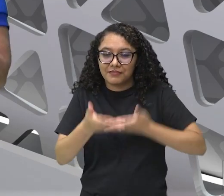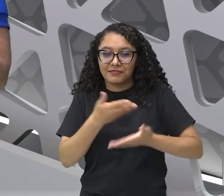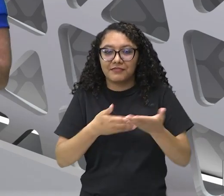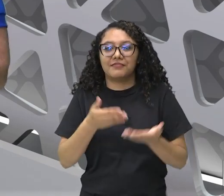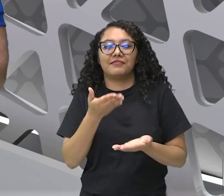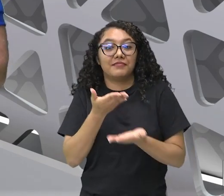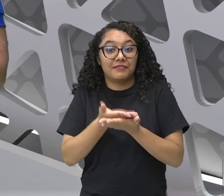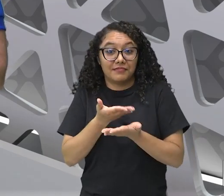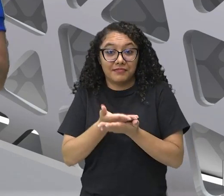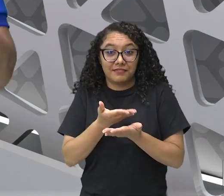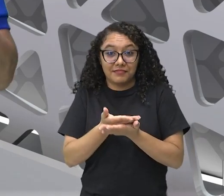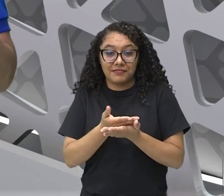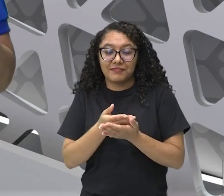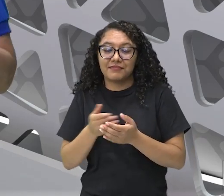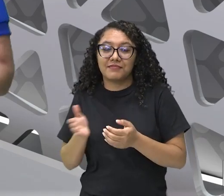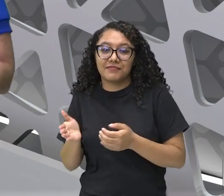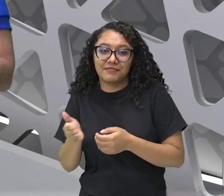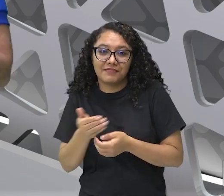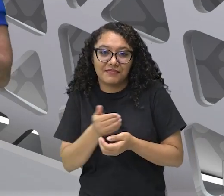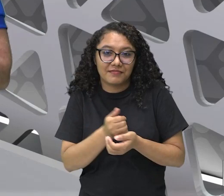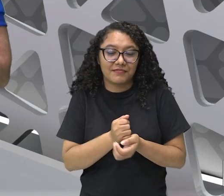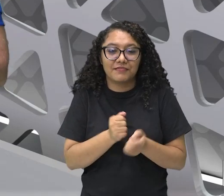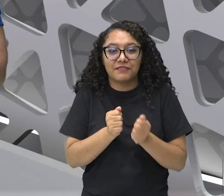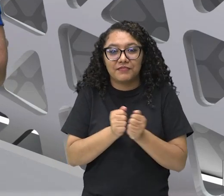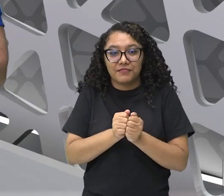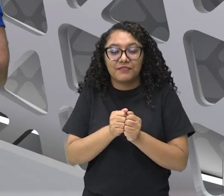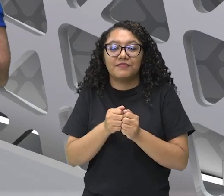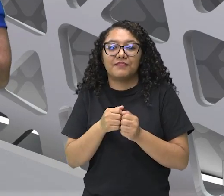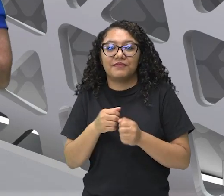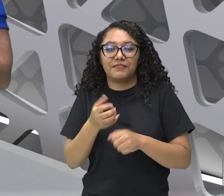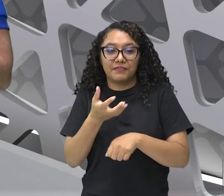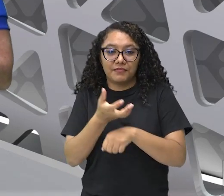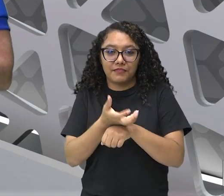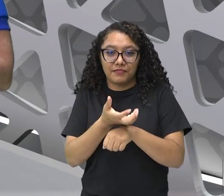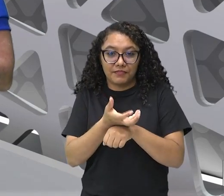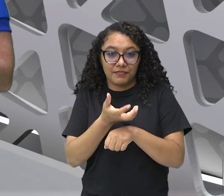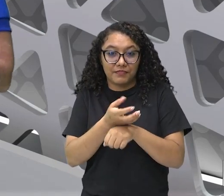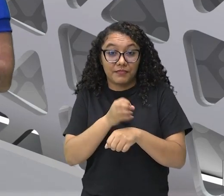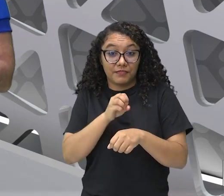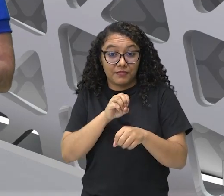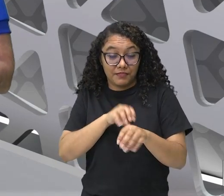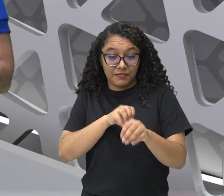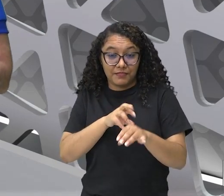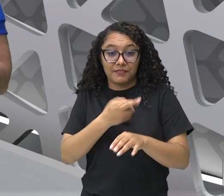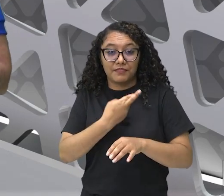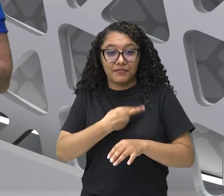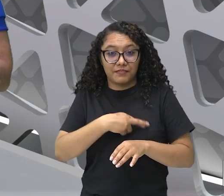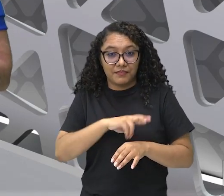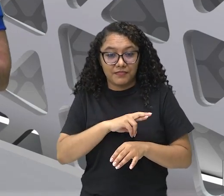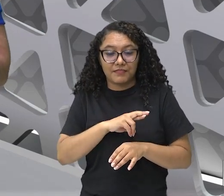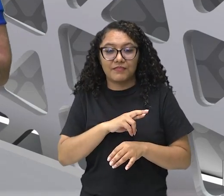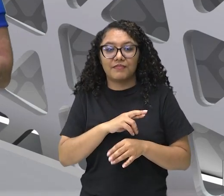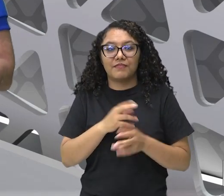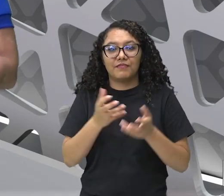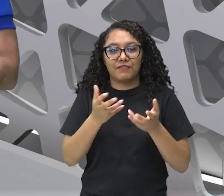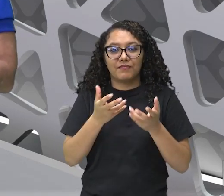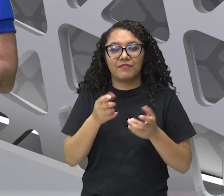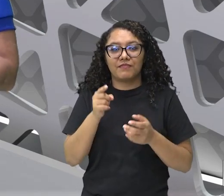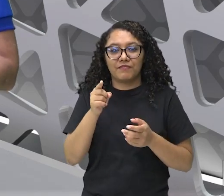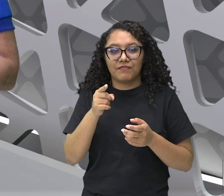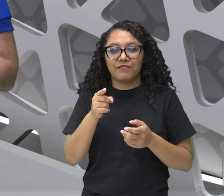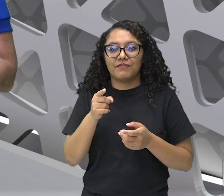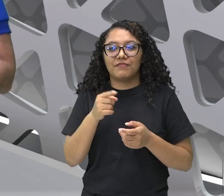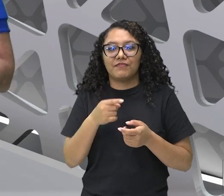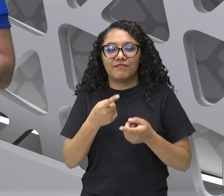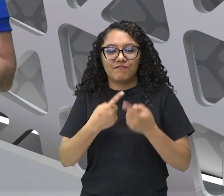Sintam-se acolhidos e acolhidas no componente de ensino religioso. Queremos ver